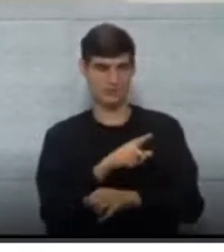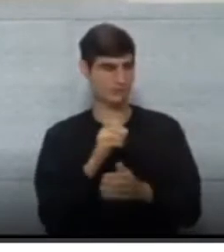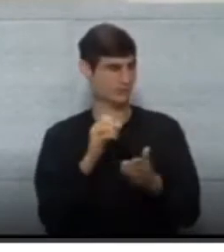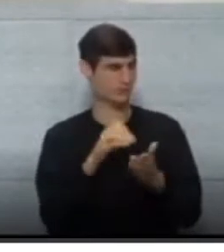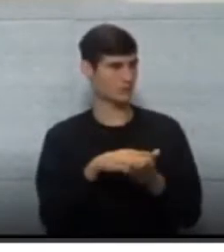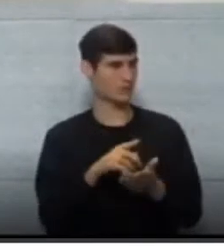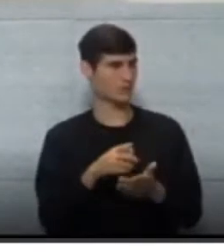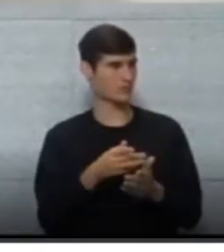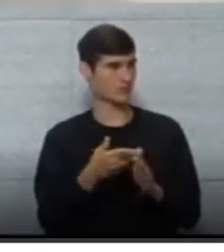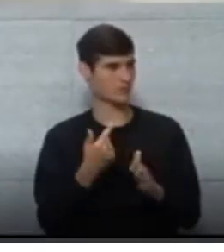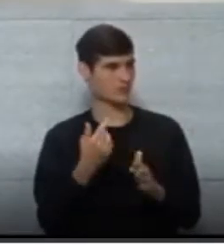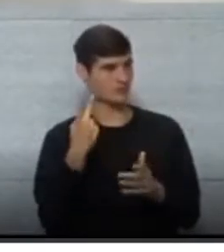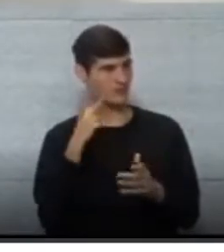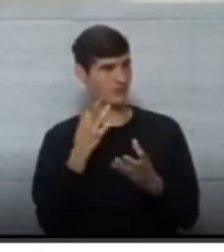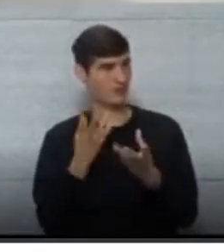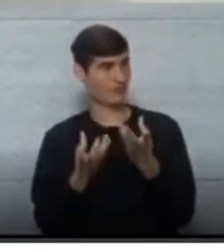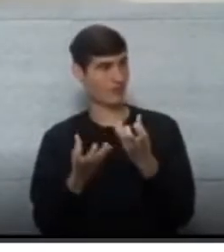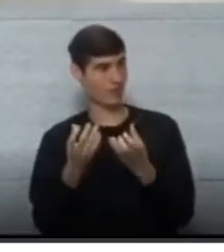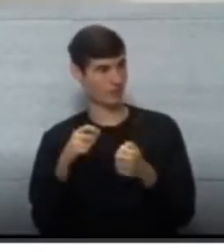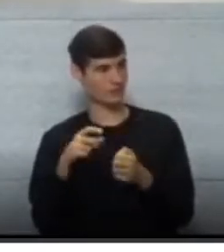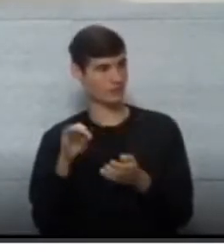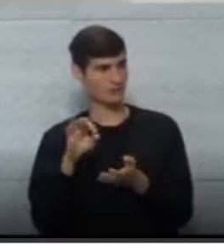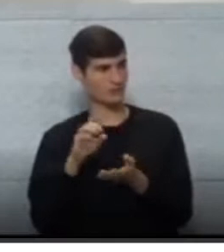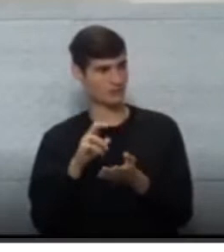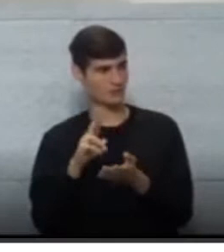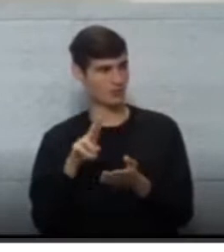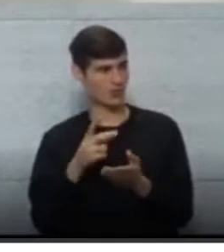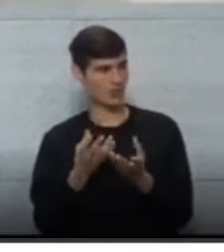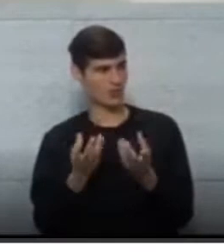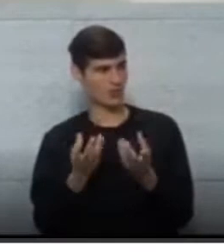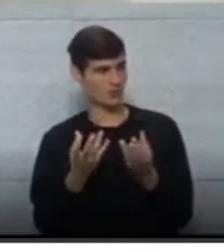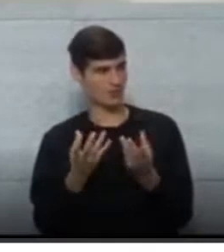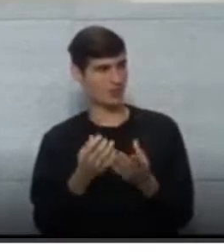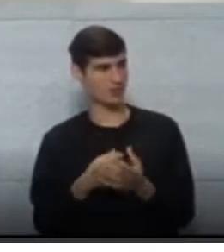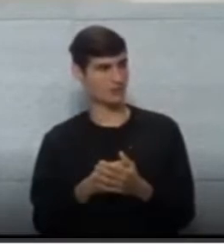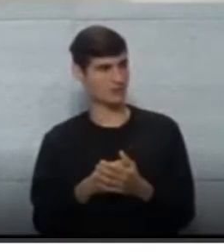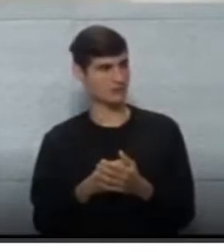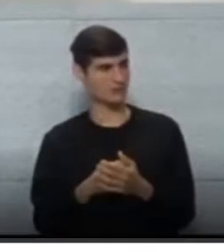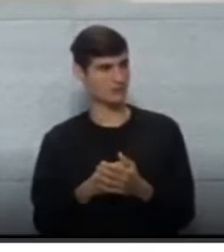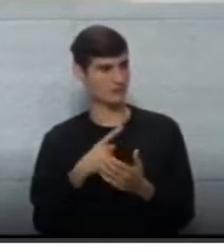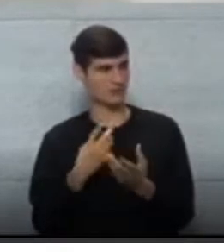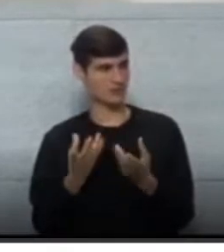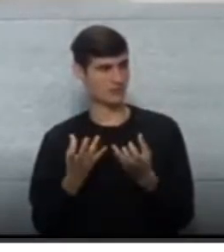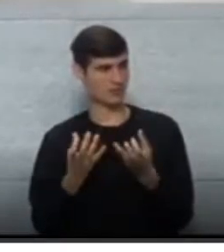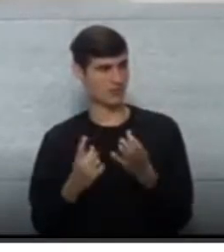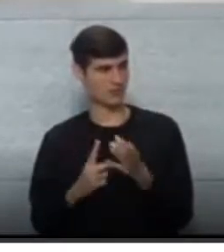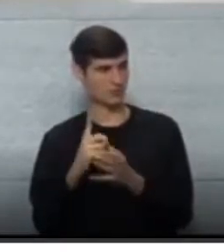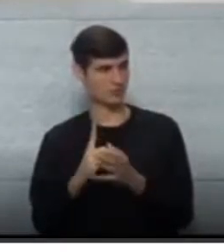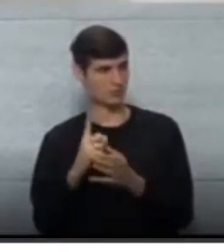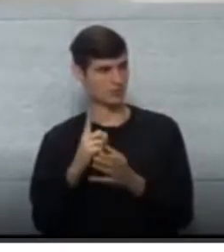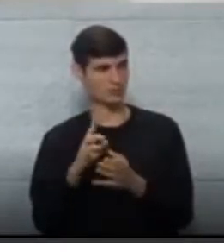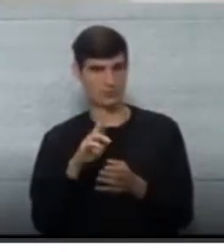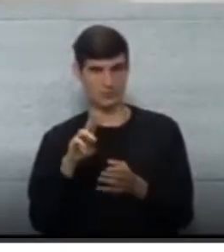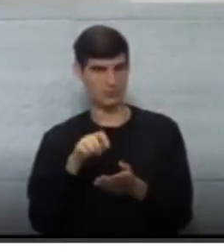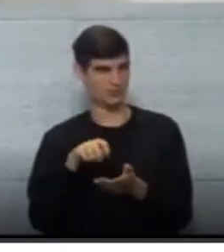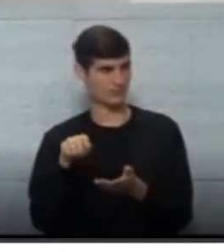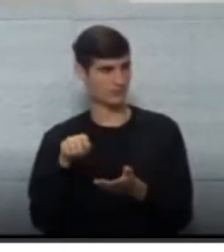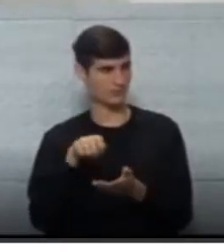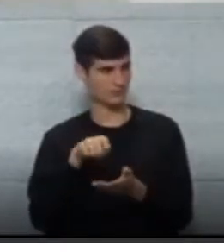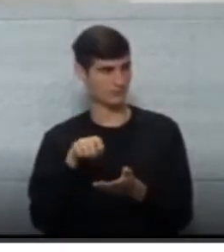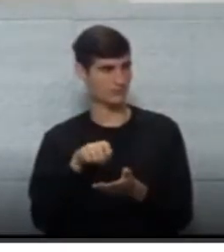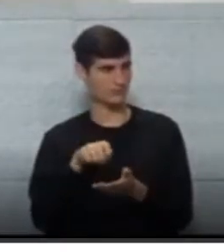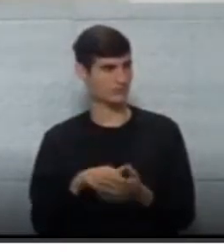ou para queimar o resto do álcool e também eliminar qualquer tipo de micro-organismo que tem ali. A chama pode ser utilizada somente a chama sem